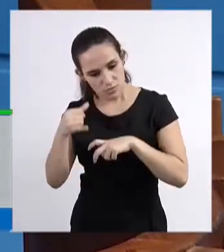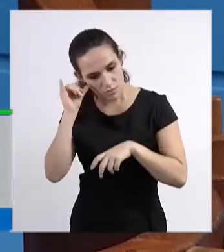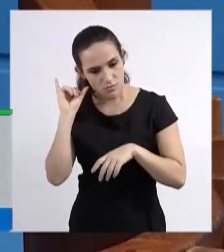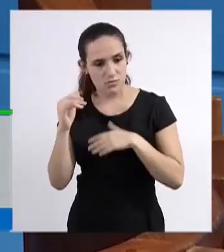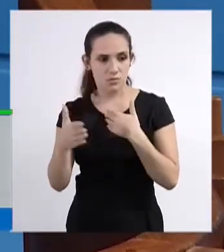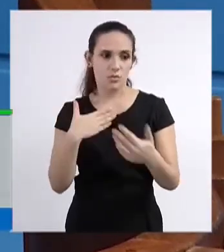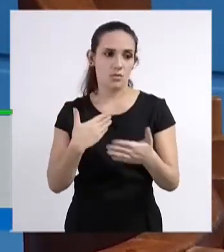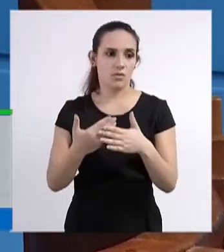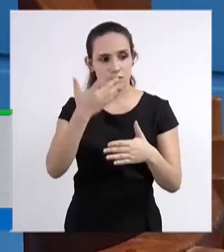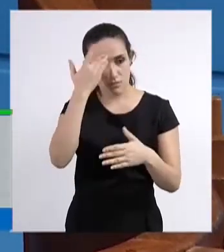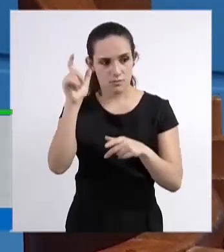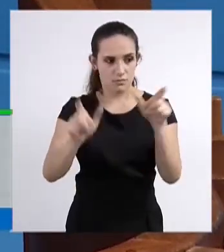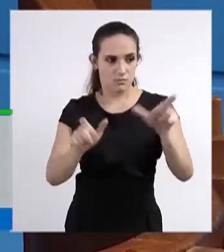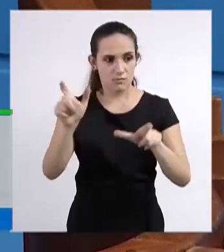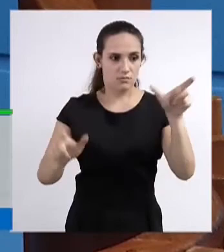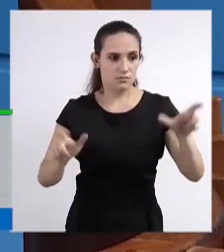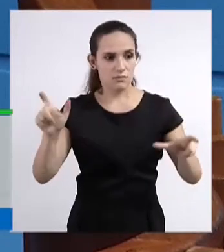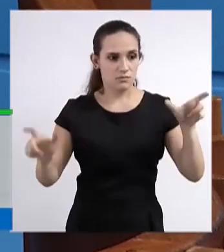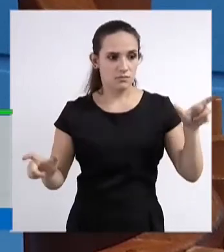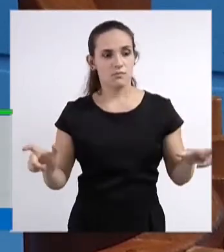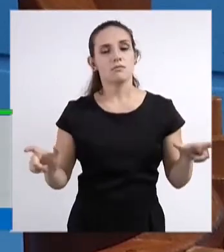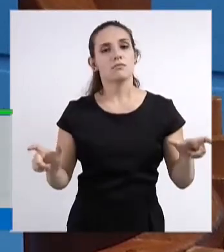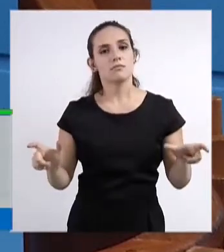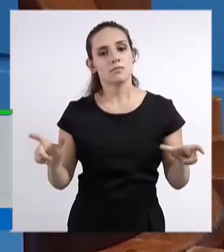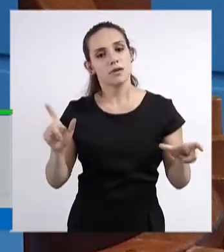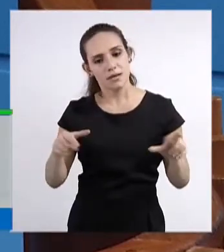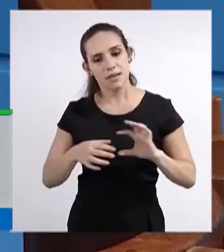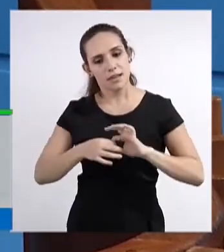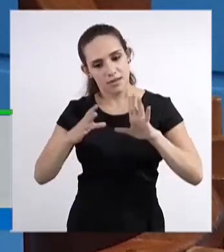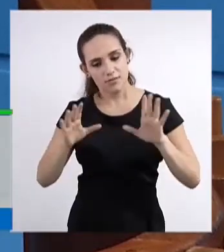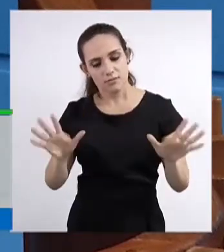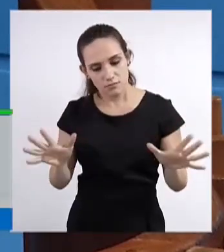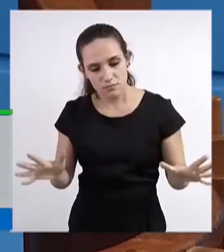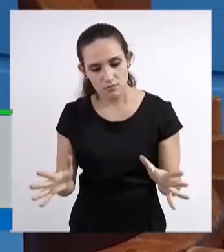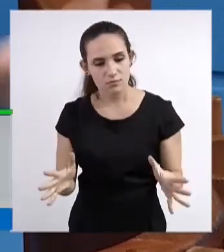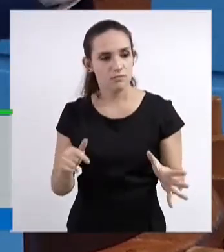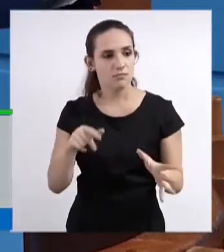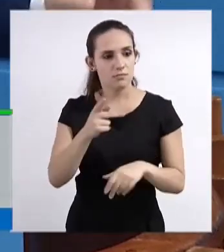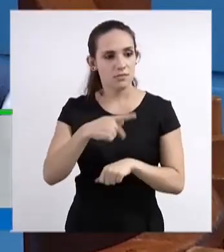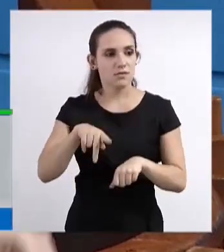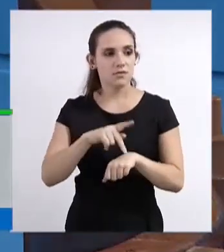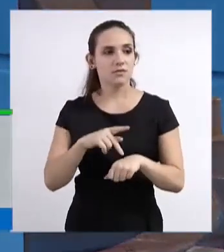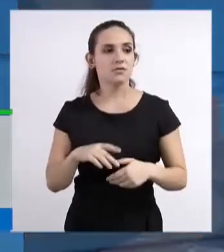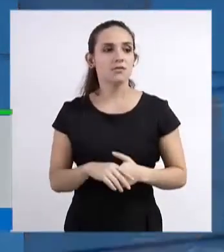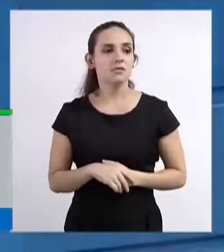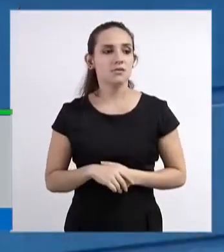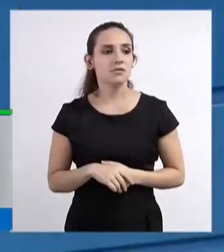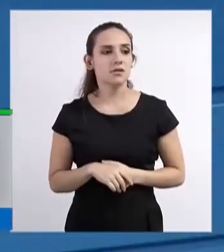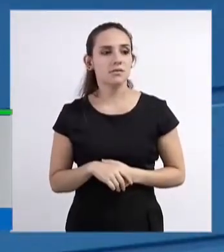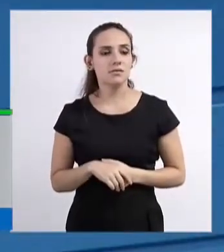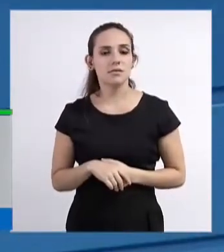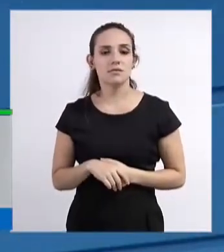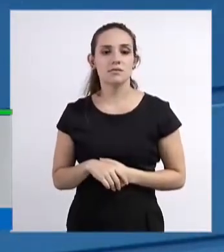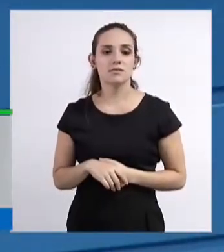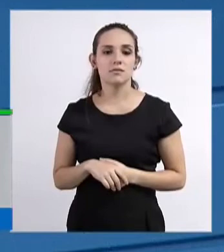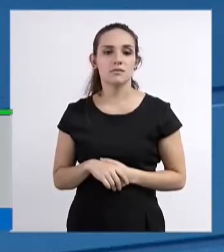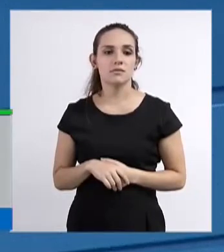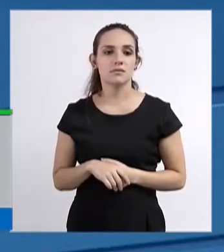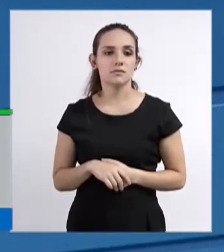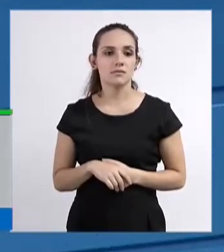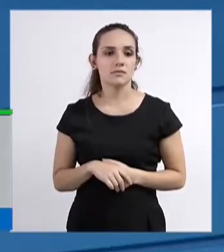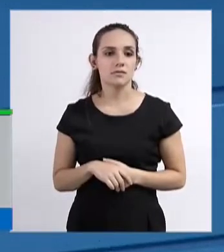quer que seja, que permita empreender, investir nesse país. concedido à parte.